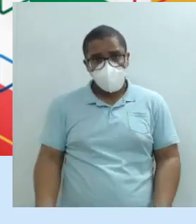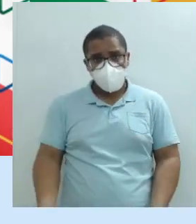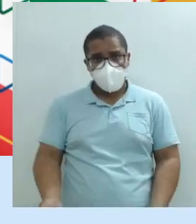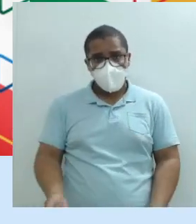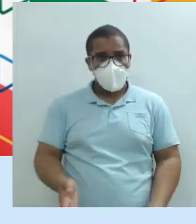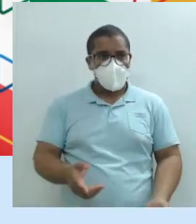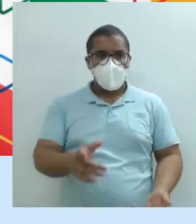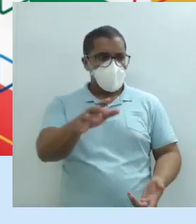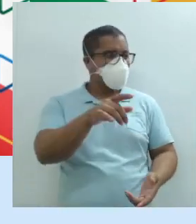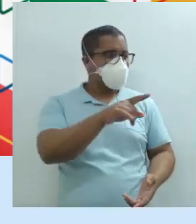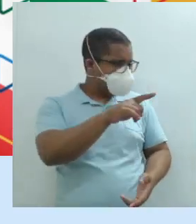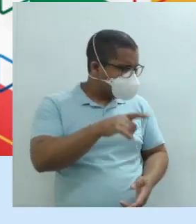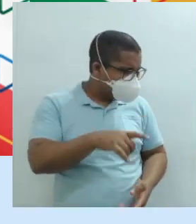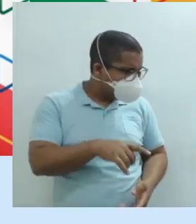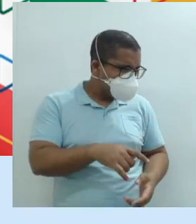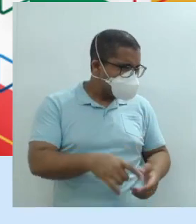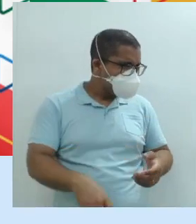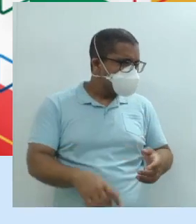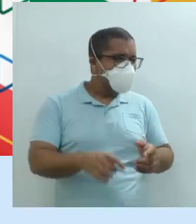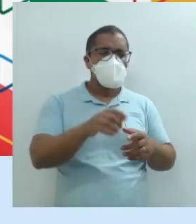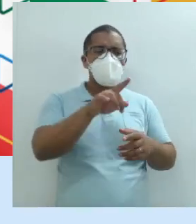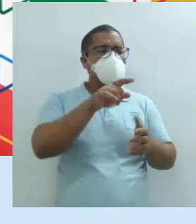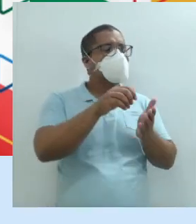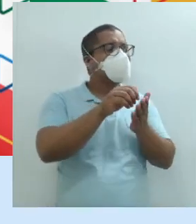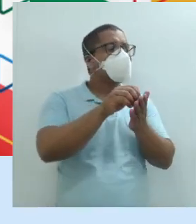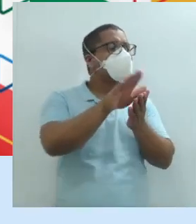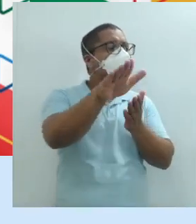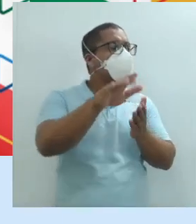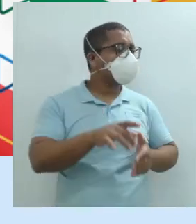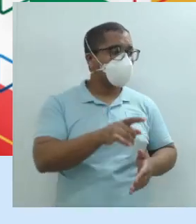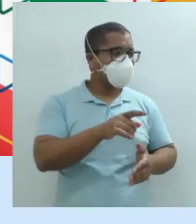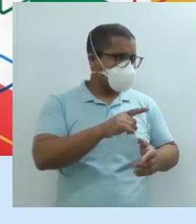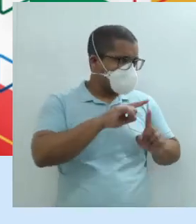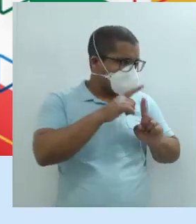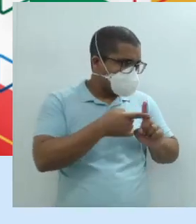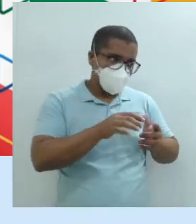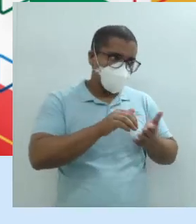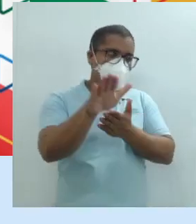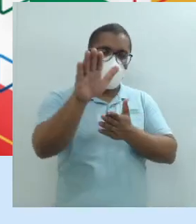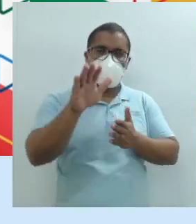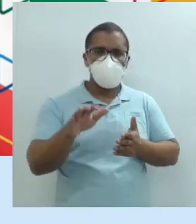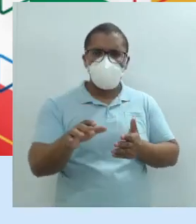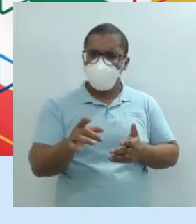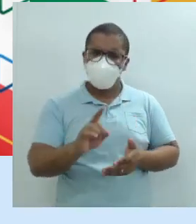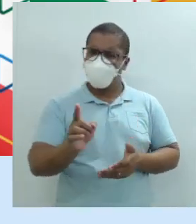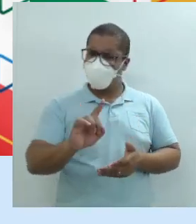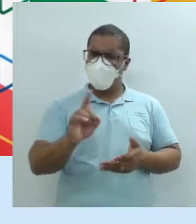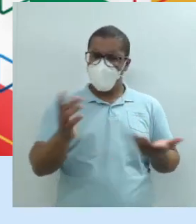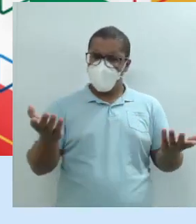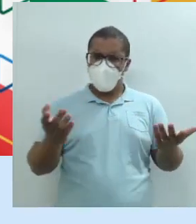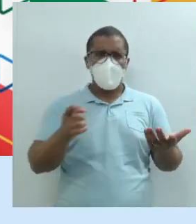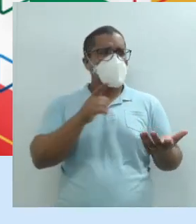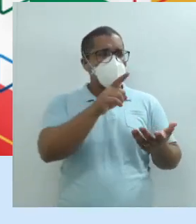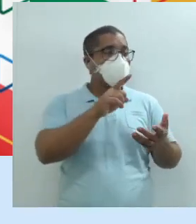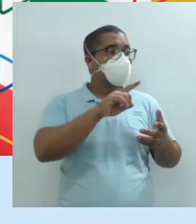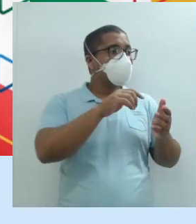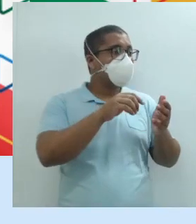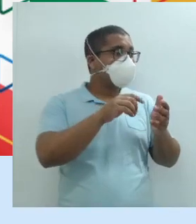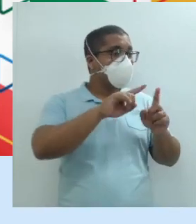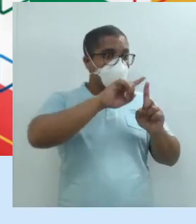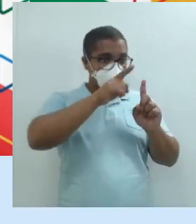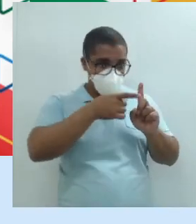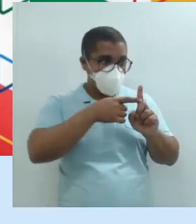Não demitir a sua funcionária se ela engravidar, não prejudicá-la na volta da